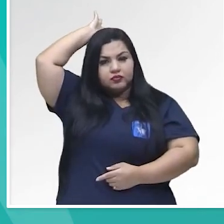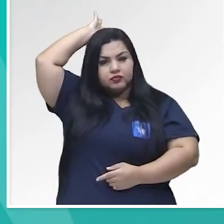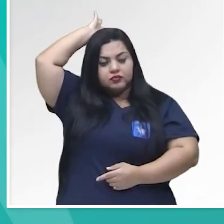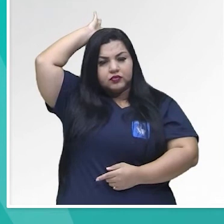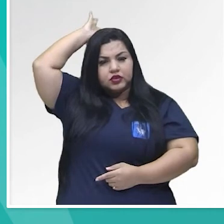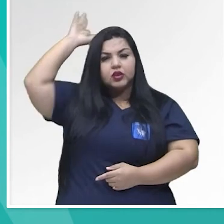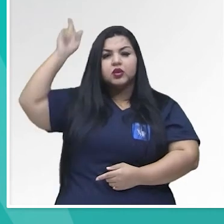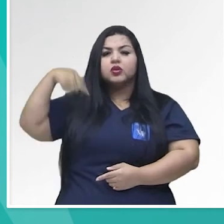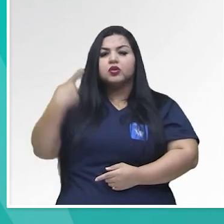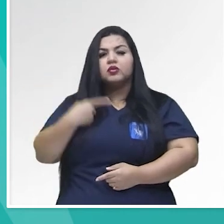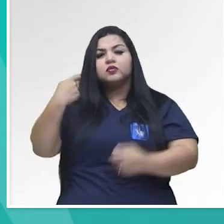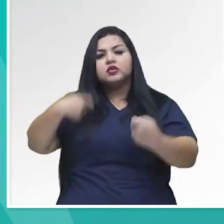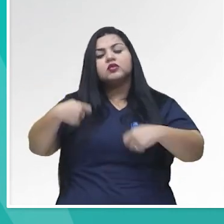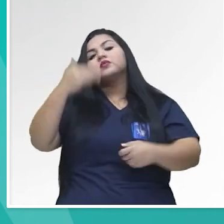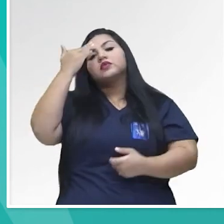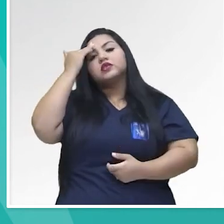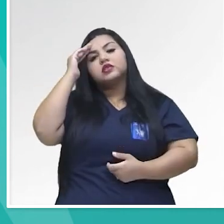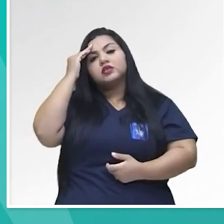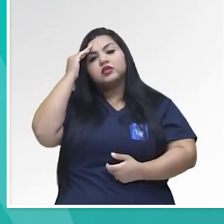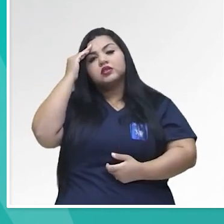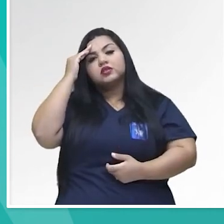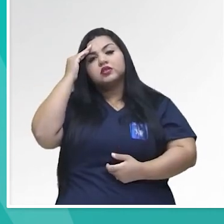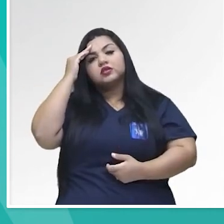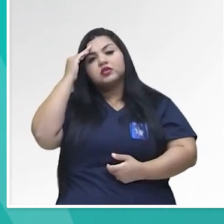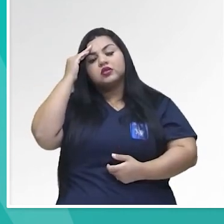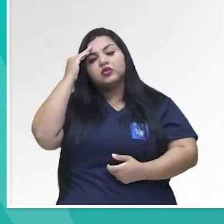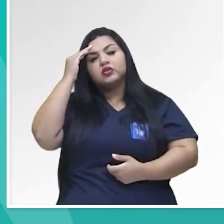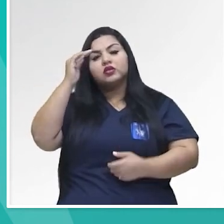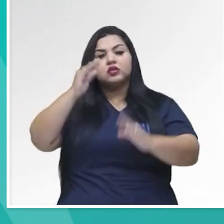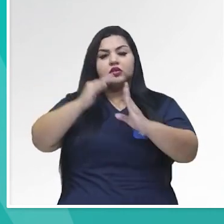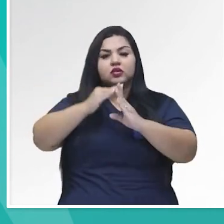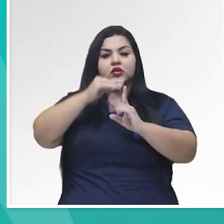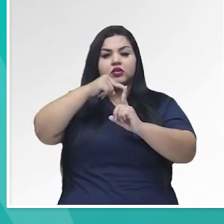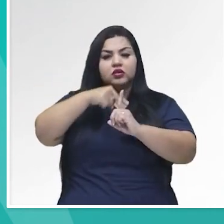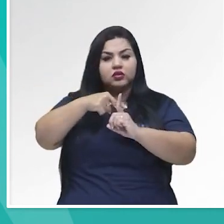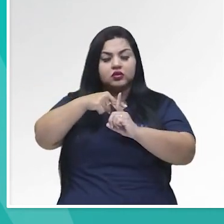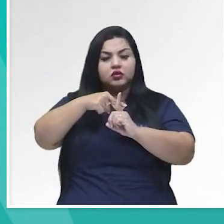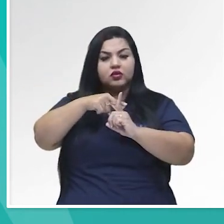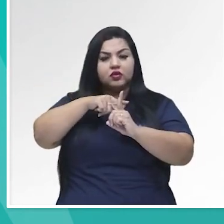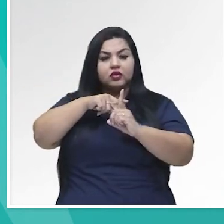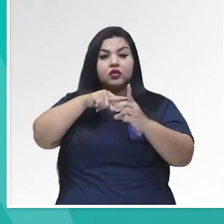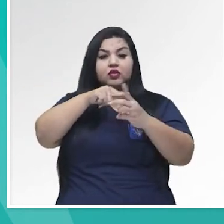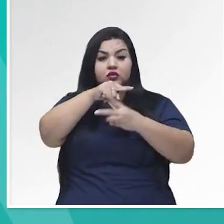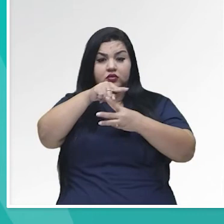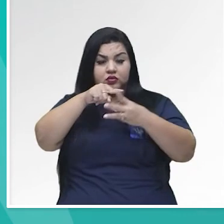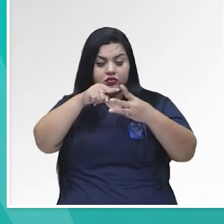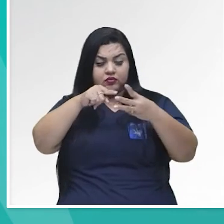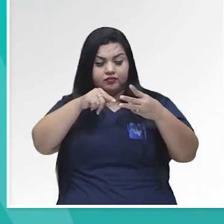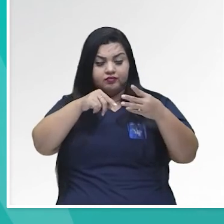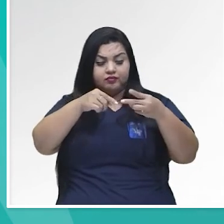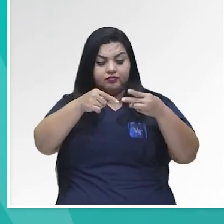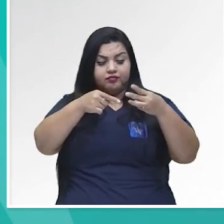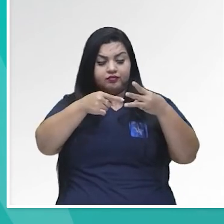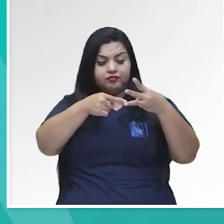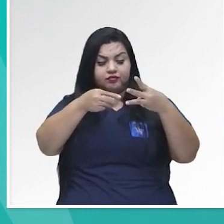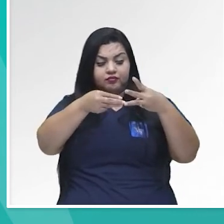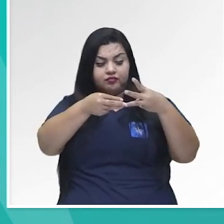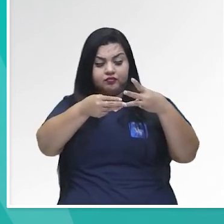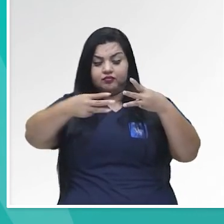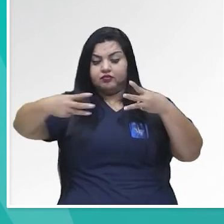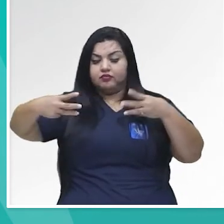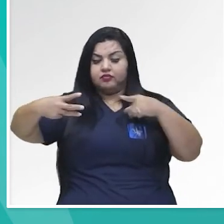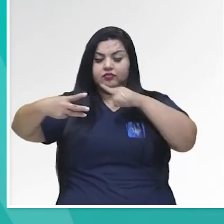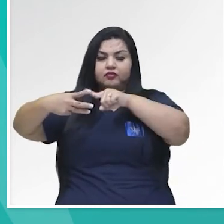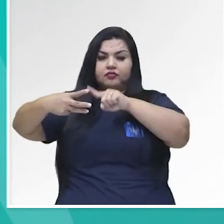tem que entender o seguinte, gente. Quando a gente fala em Igreja Católica, nós temos três tipos de Igreja Católica. Né? Você tem